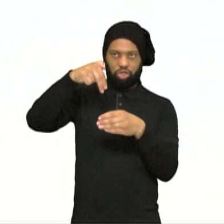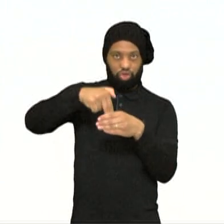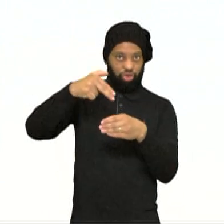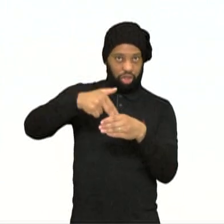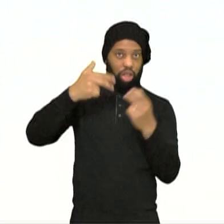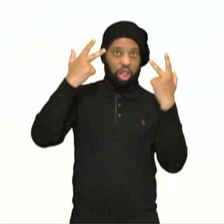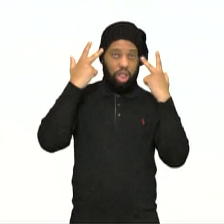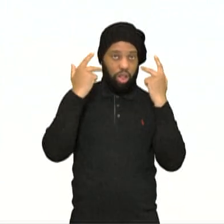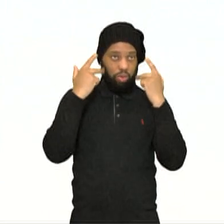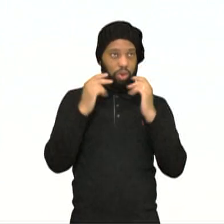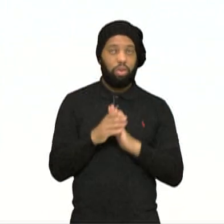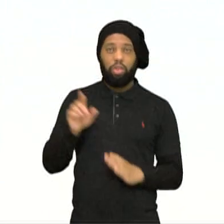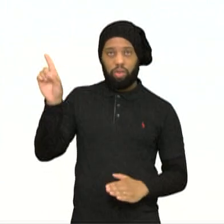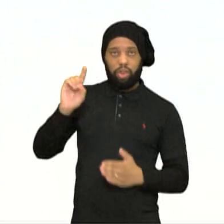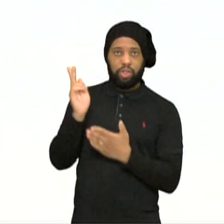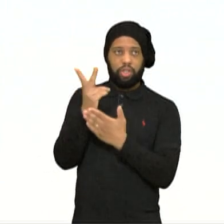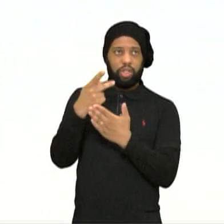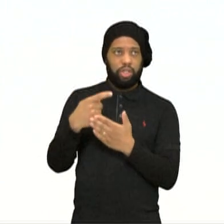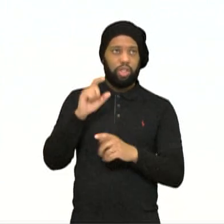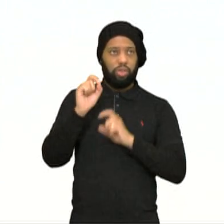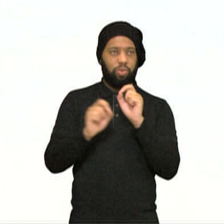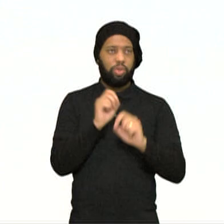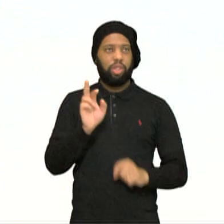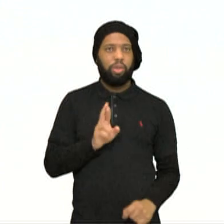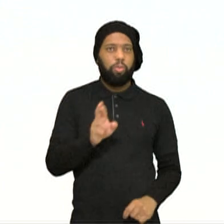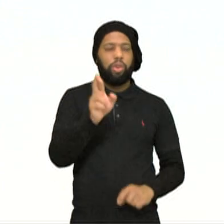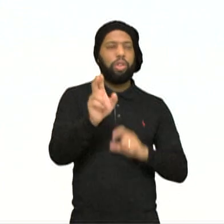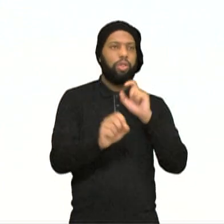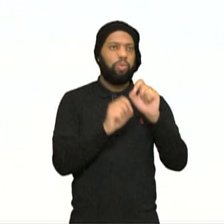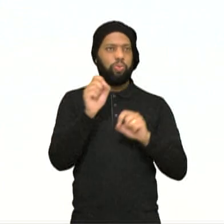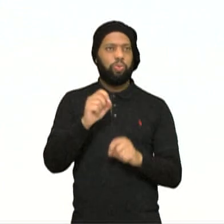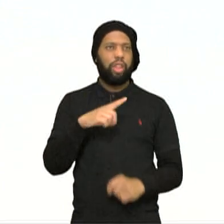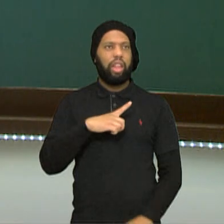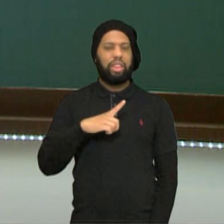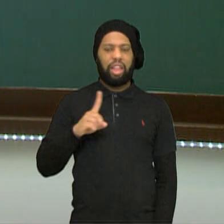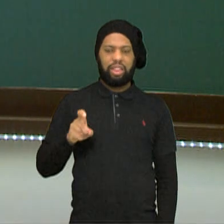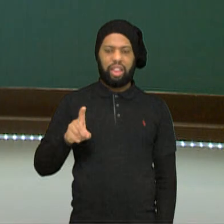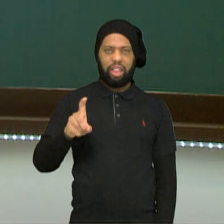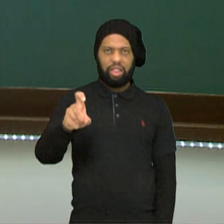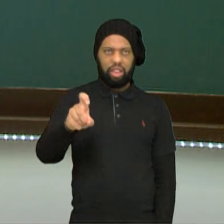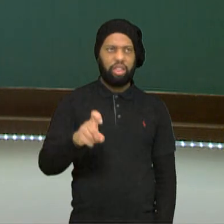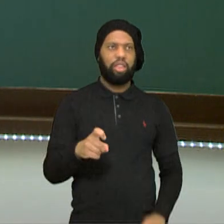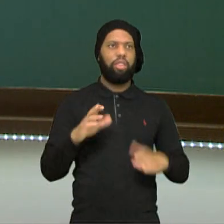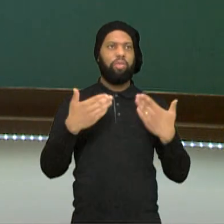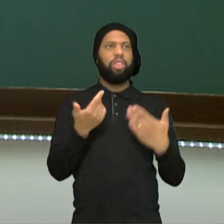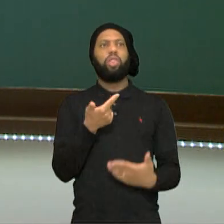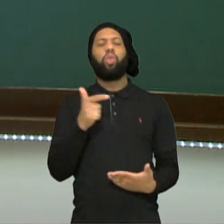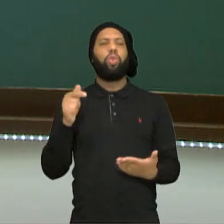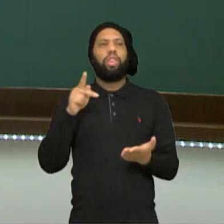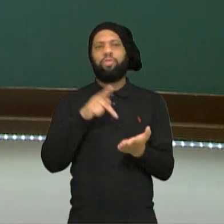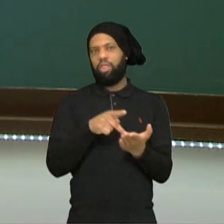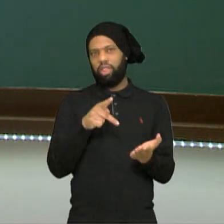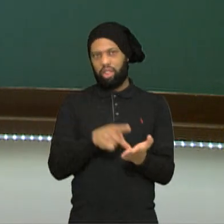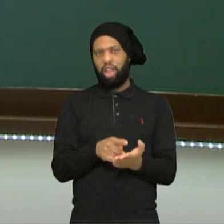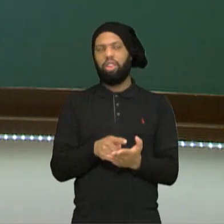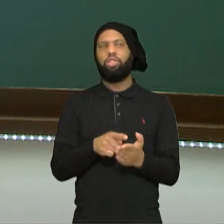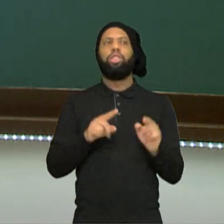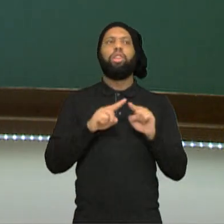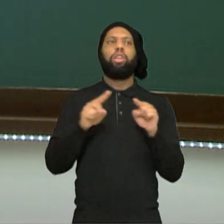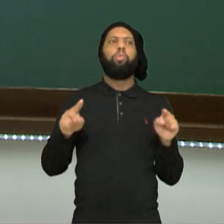O desenho em destaque representa a lagarta de duas cabeças. Então, a gente não tem uma lagarta realista, né, a gente